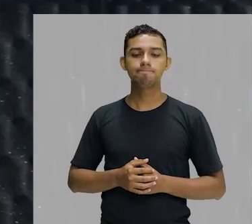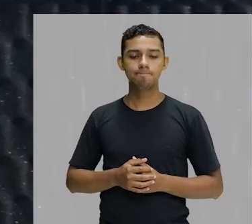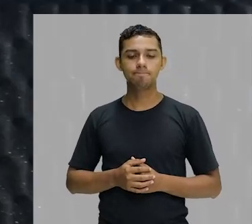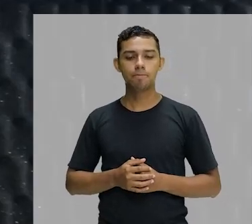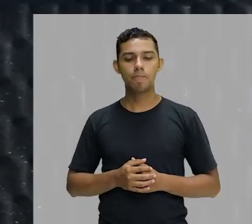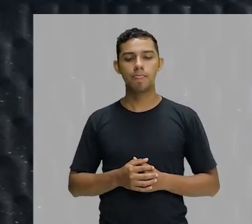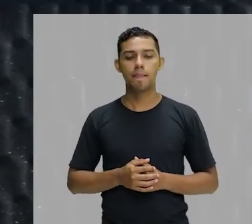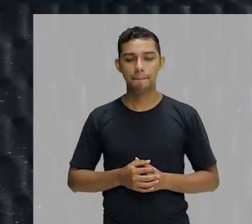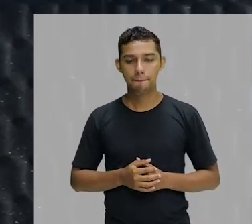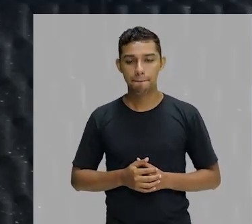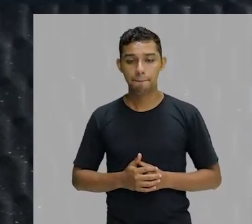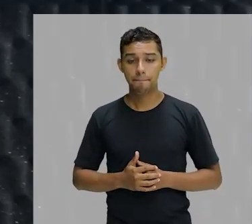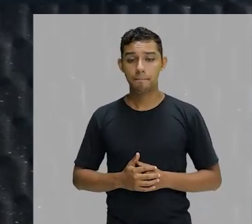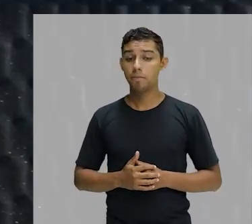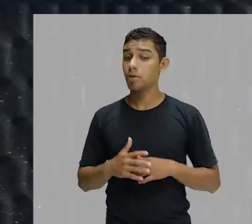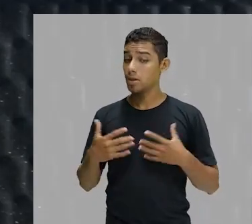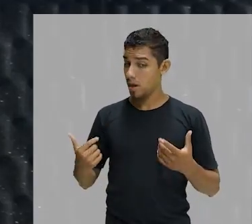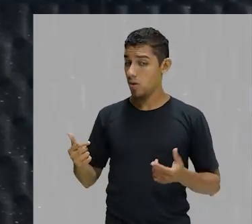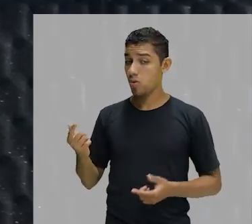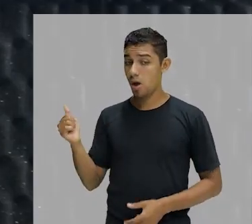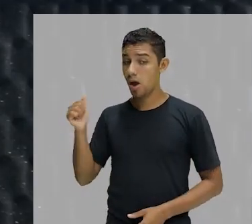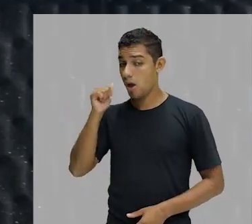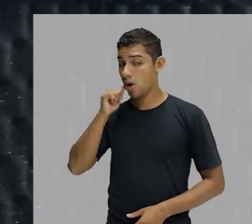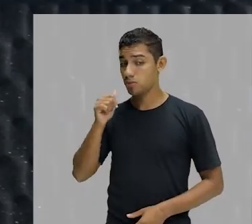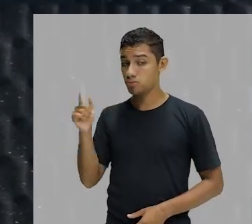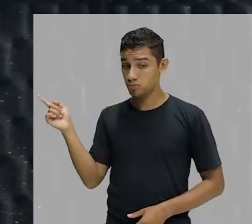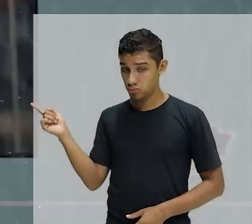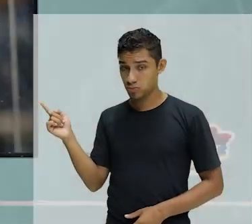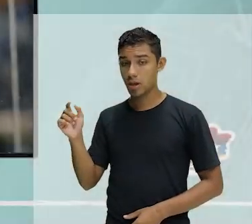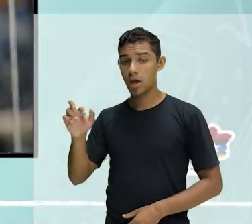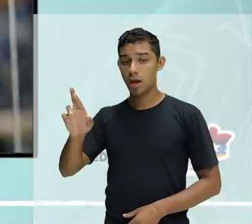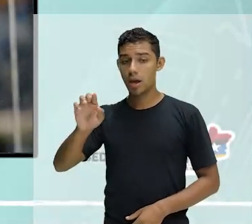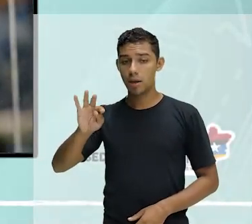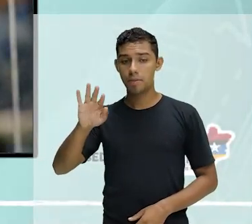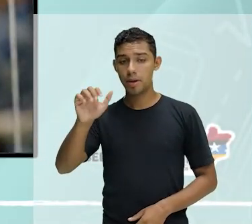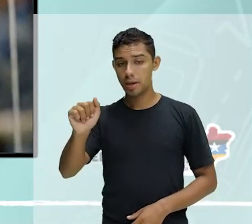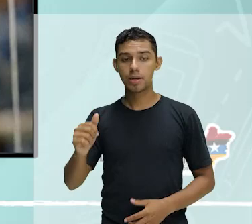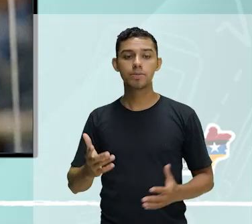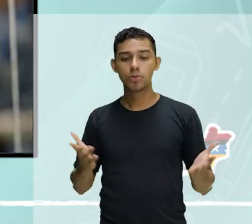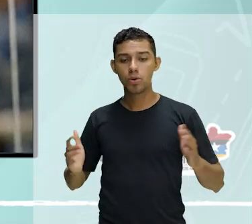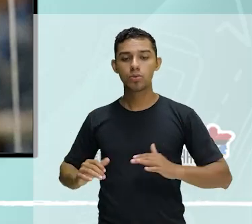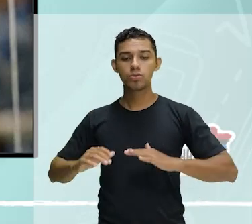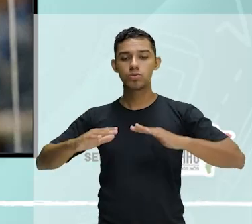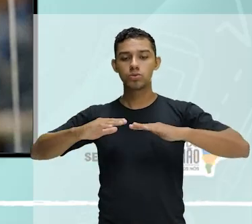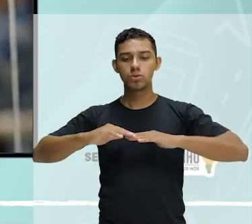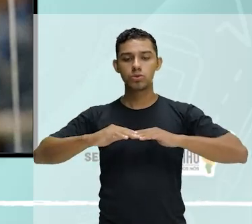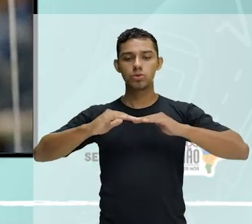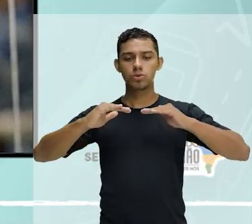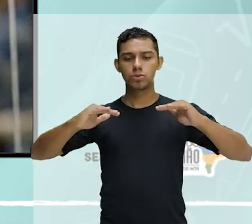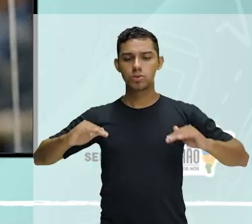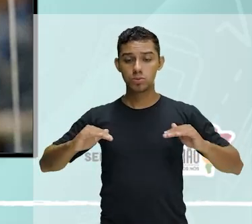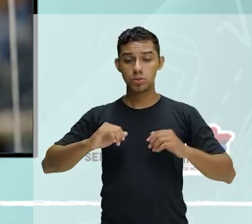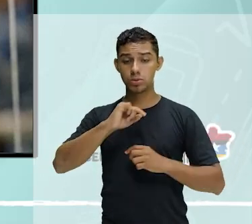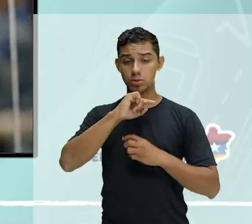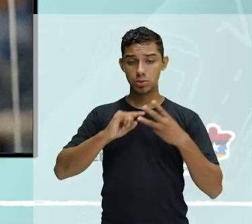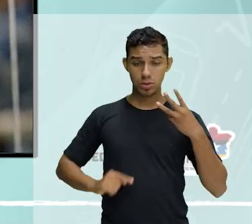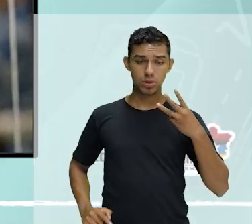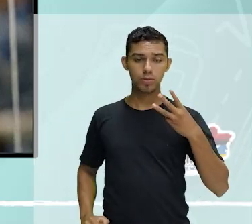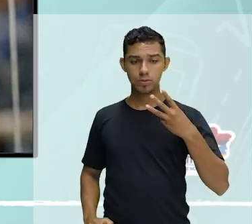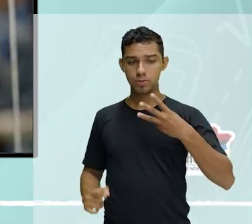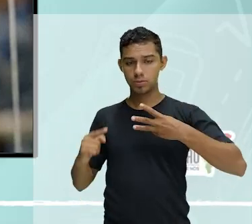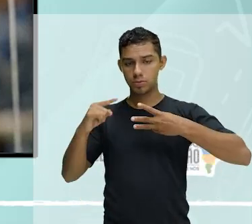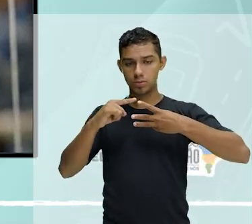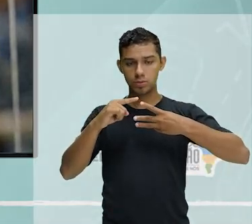Então, Rebeca Andrade ela tem que ter muito equilíbrio. E o equilíbrio ele se classifica de 3 formas.